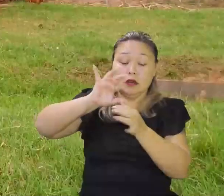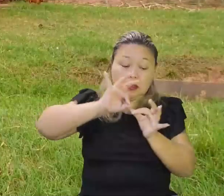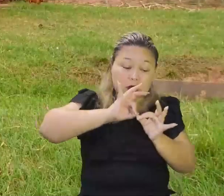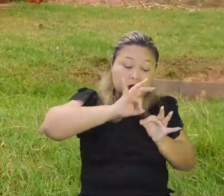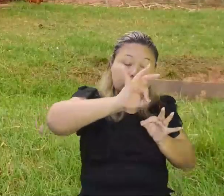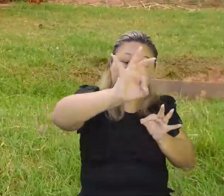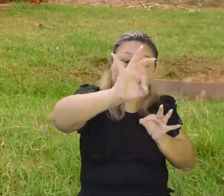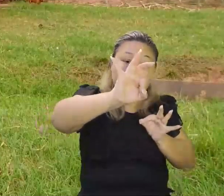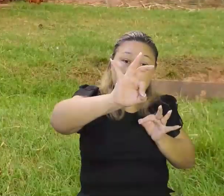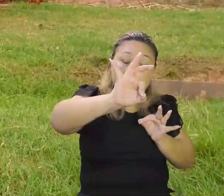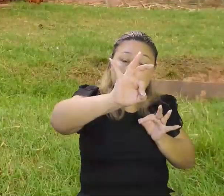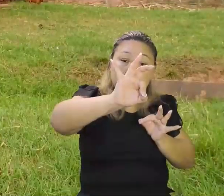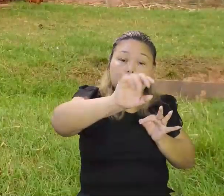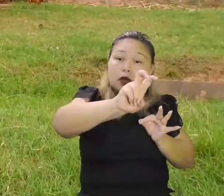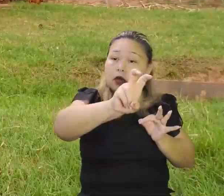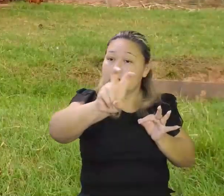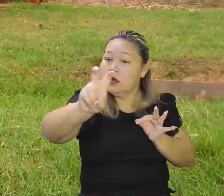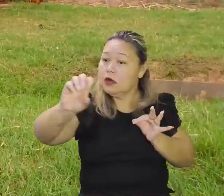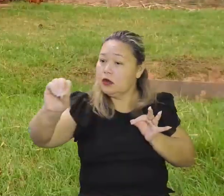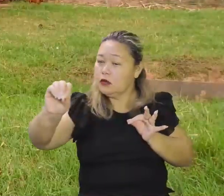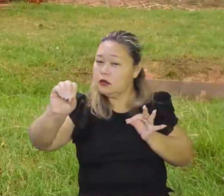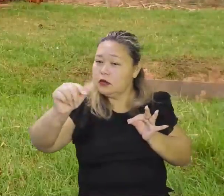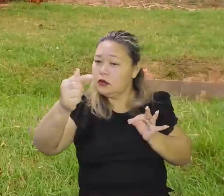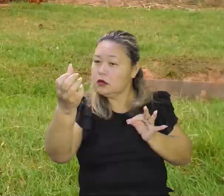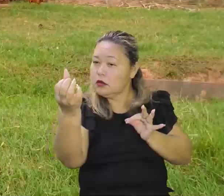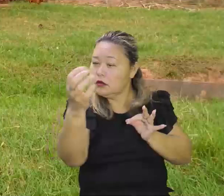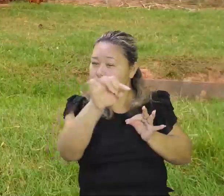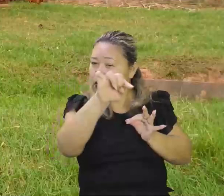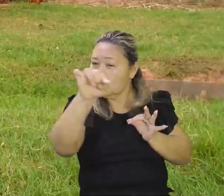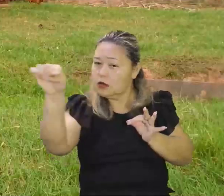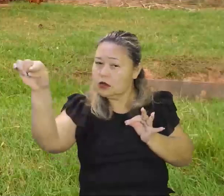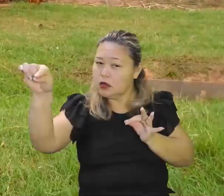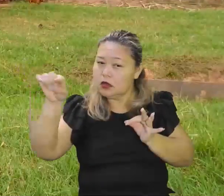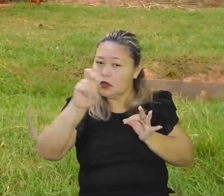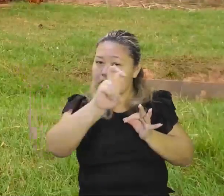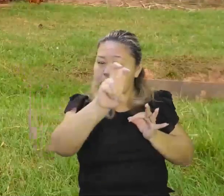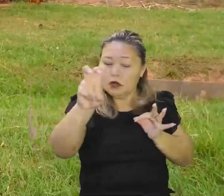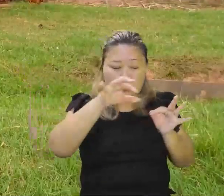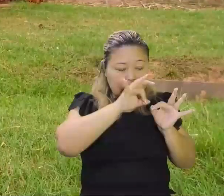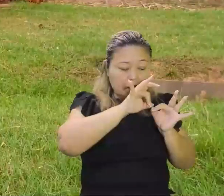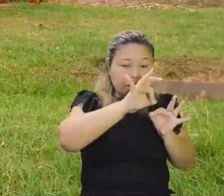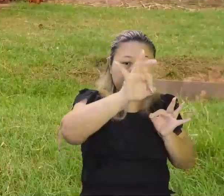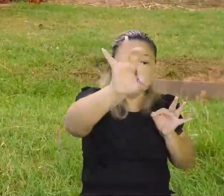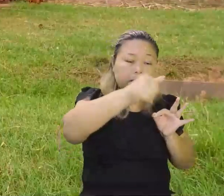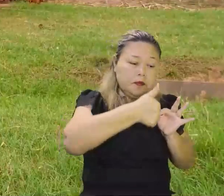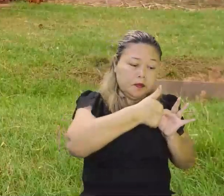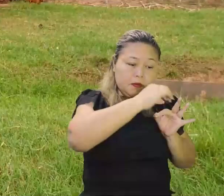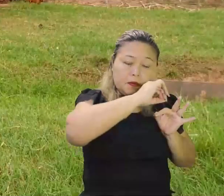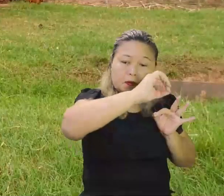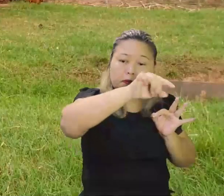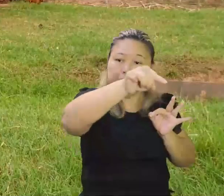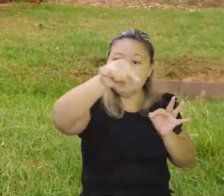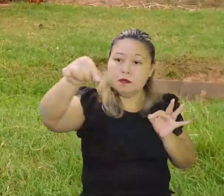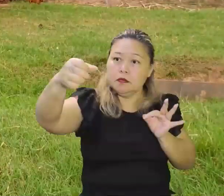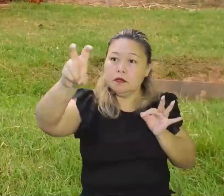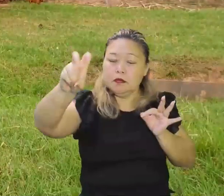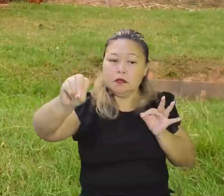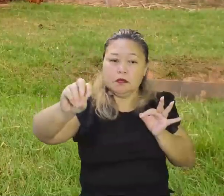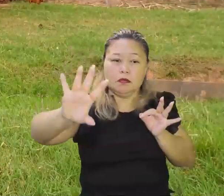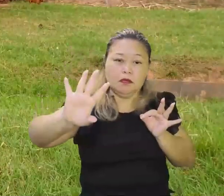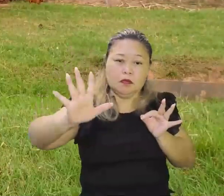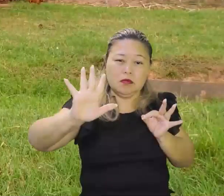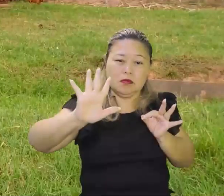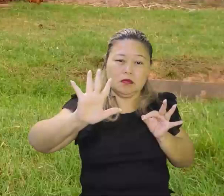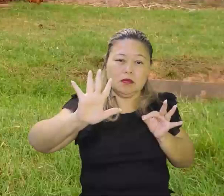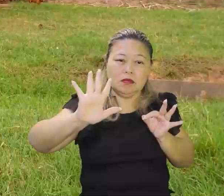acho que por 50 ou é 60. Vamos jogar 50, 100 por 50. Então, para dar um hectare,